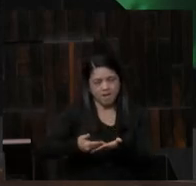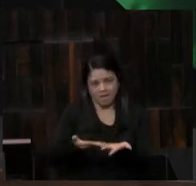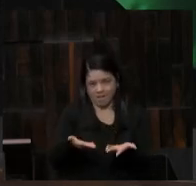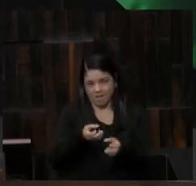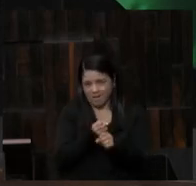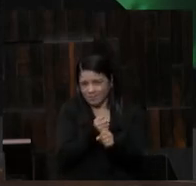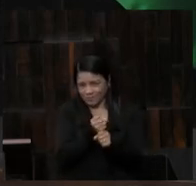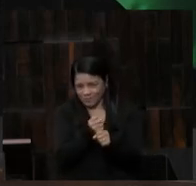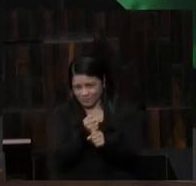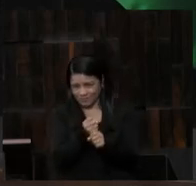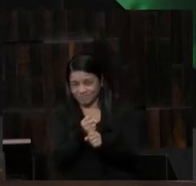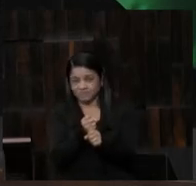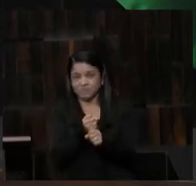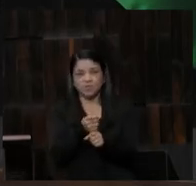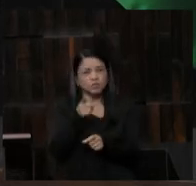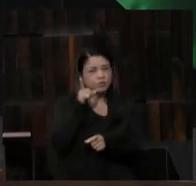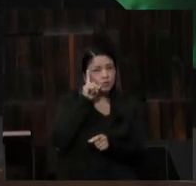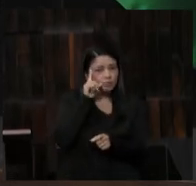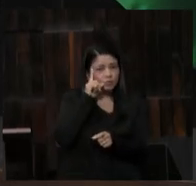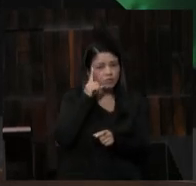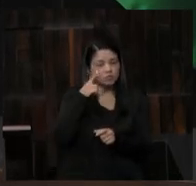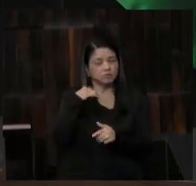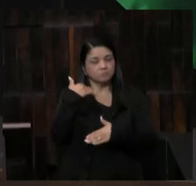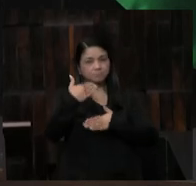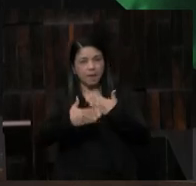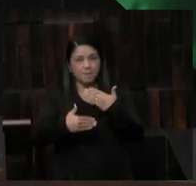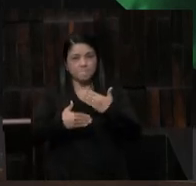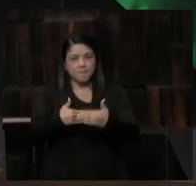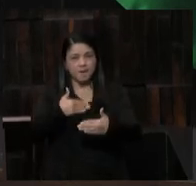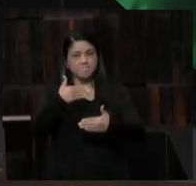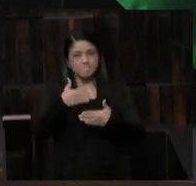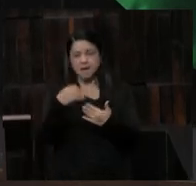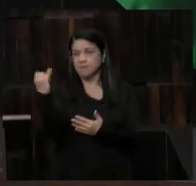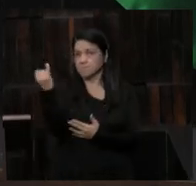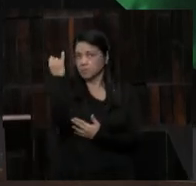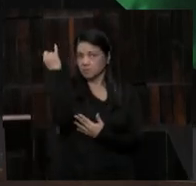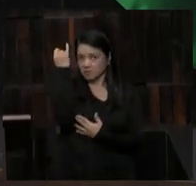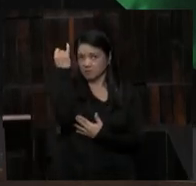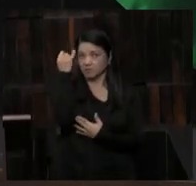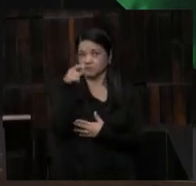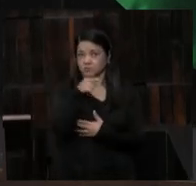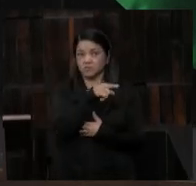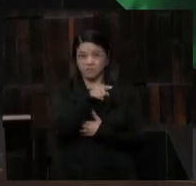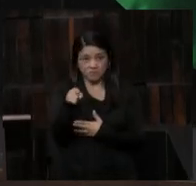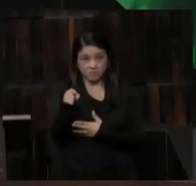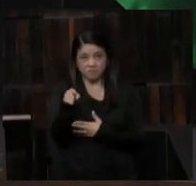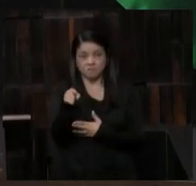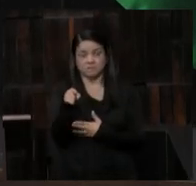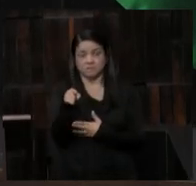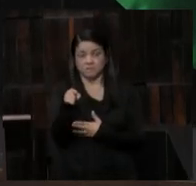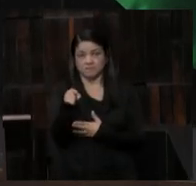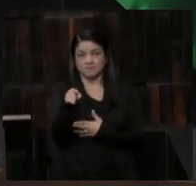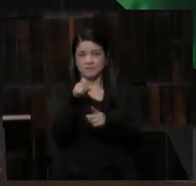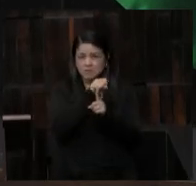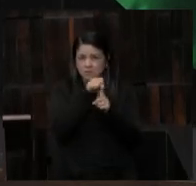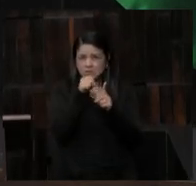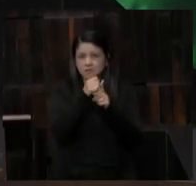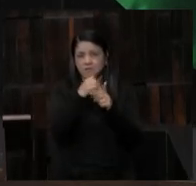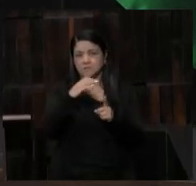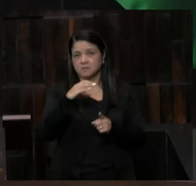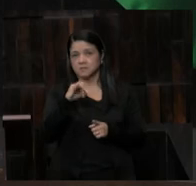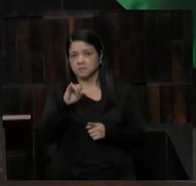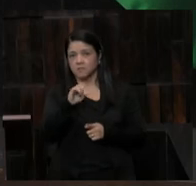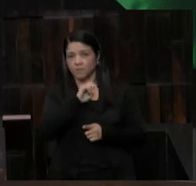Mas cada vez mais, a cada dia, a gente dá um passo importante. E o quanto é importante vocês, a sociedade civil,